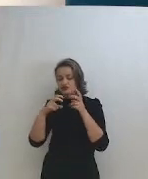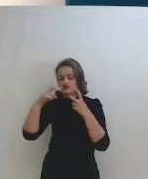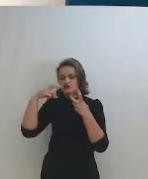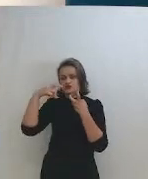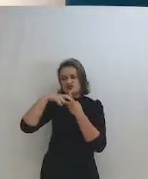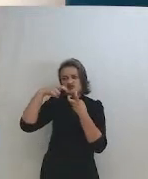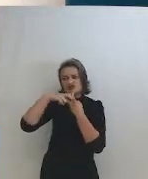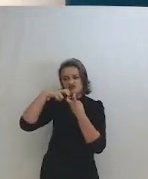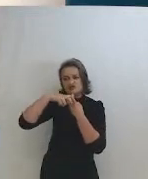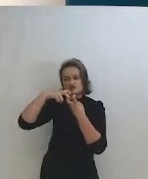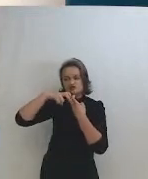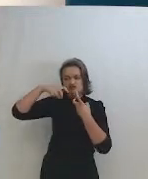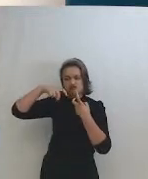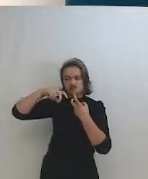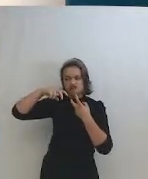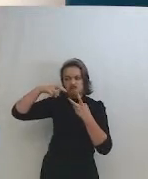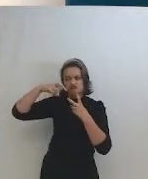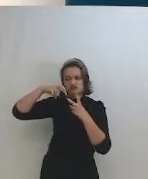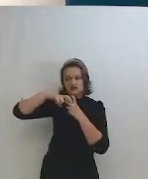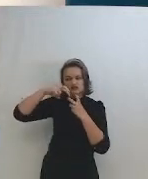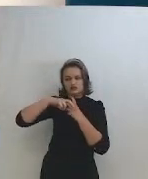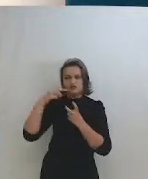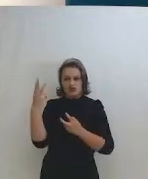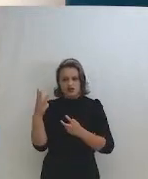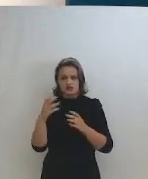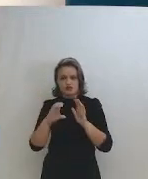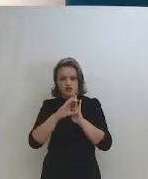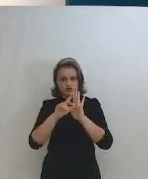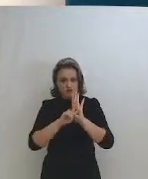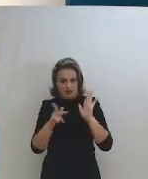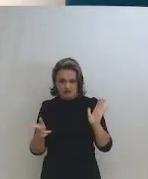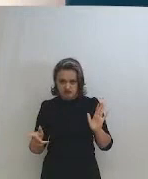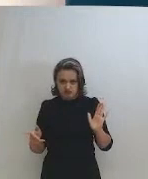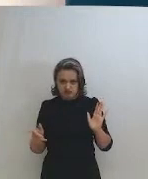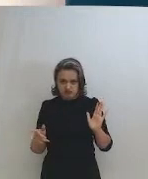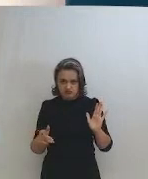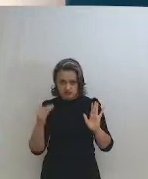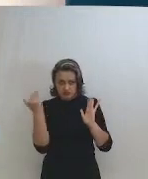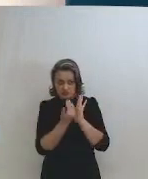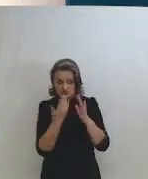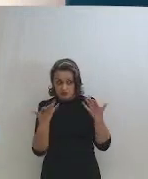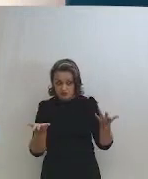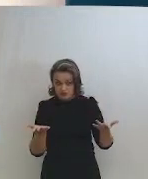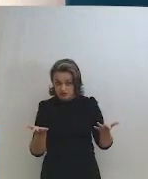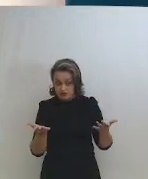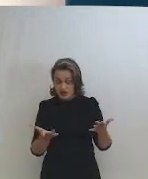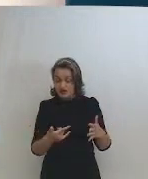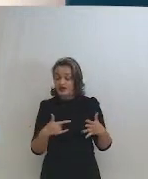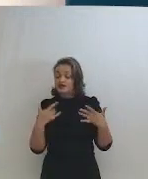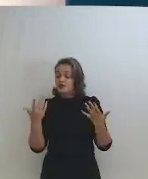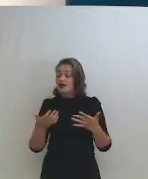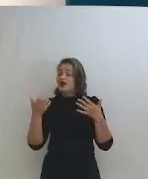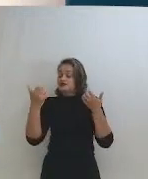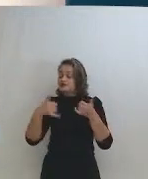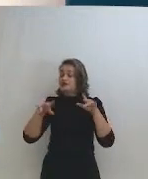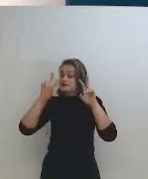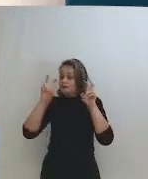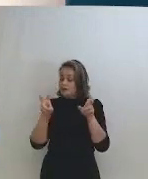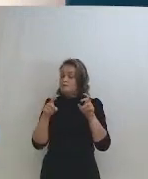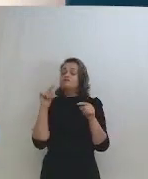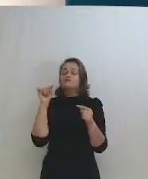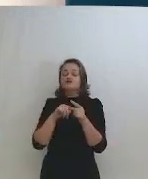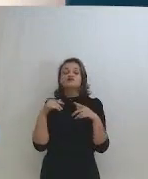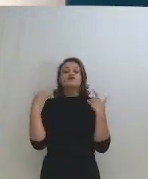seu inciso 3, do Código de Processo Penal. Além disso, a fundamentação, abre aspas, razão pela qual mantém seus